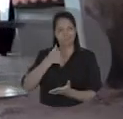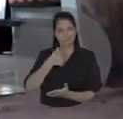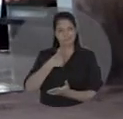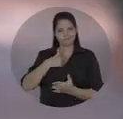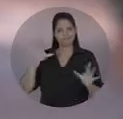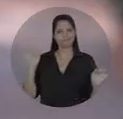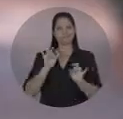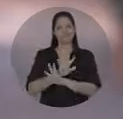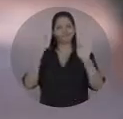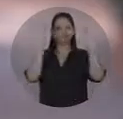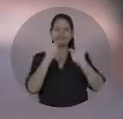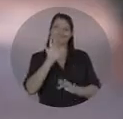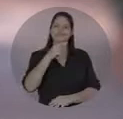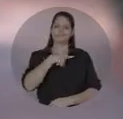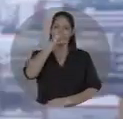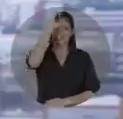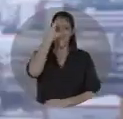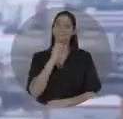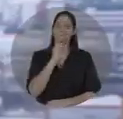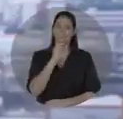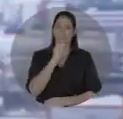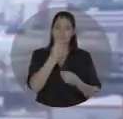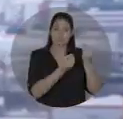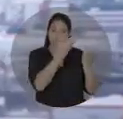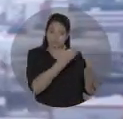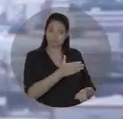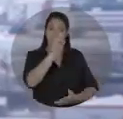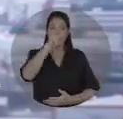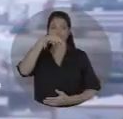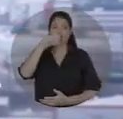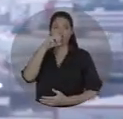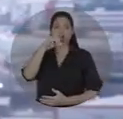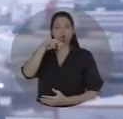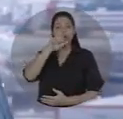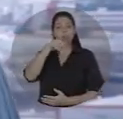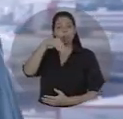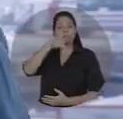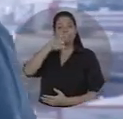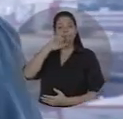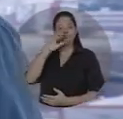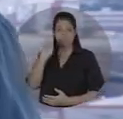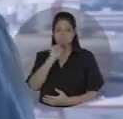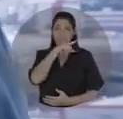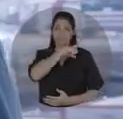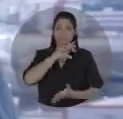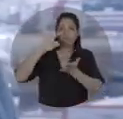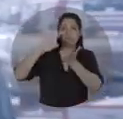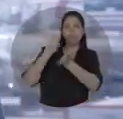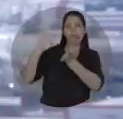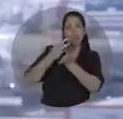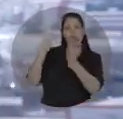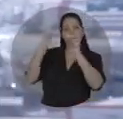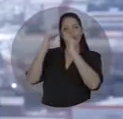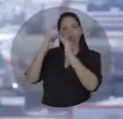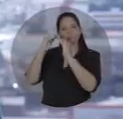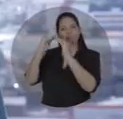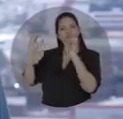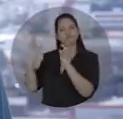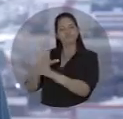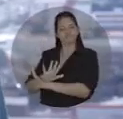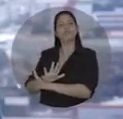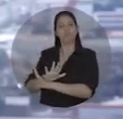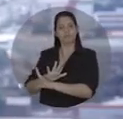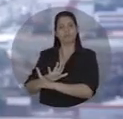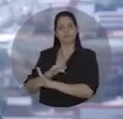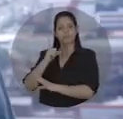Eu sinto uma cidadã completa. Assim como Dona Maria, mais de 18 mil famílias ganharam nos últimos anos o título de propriedade